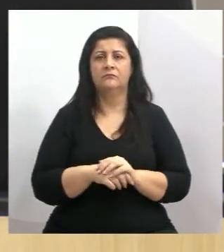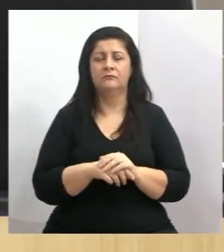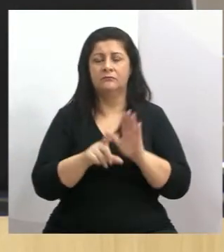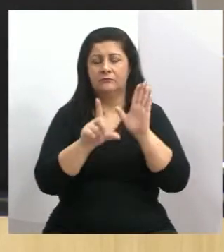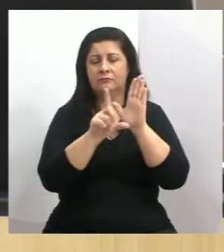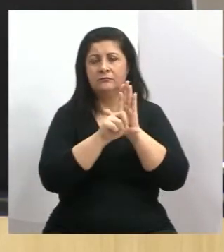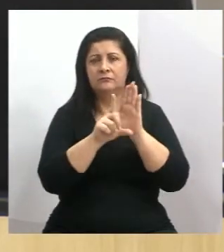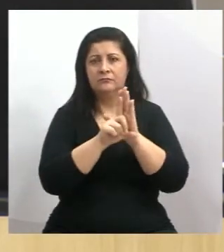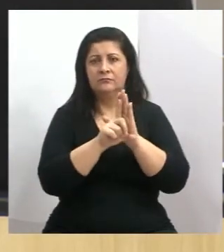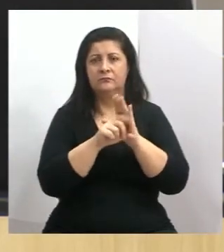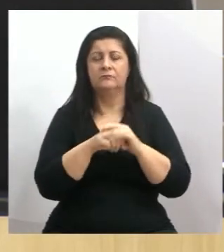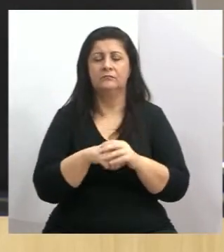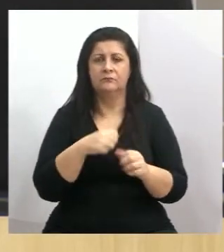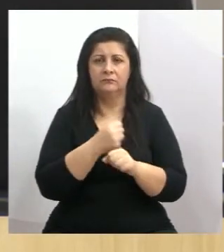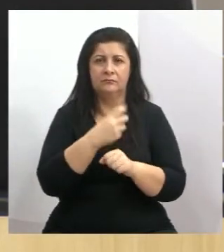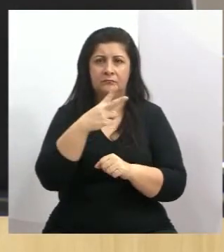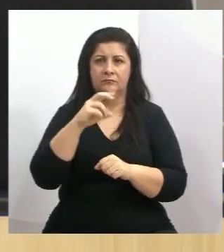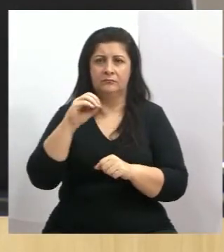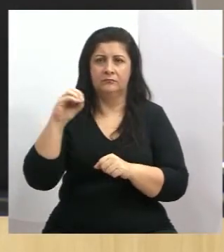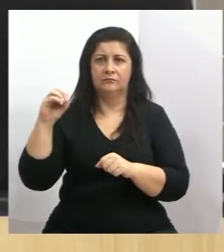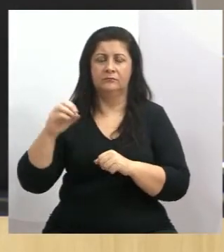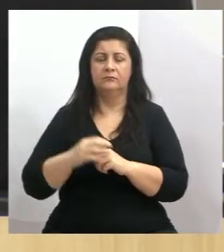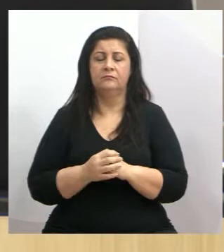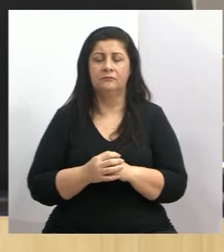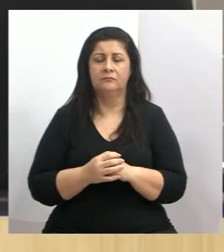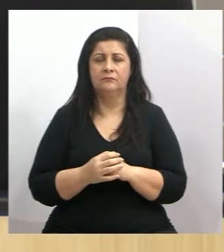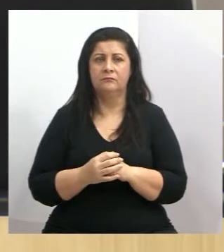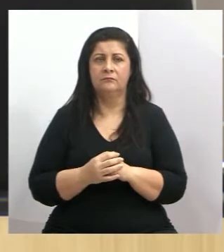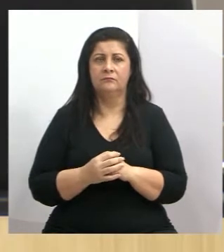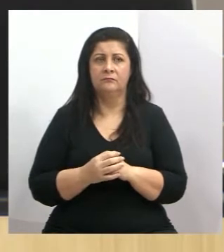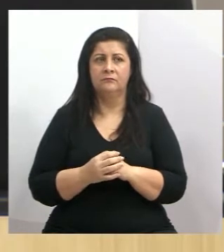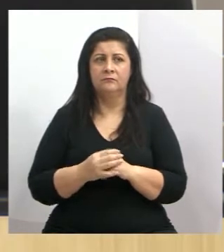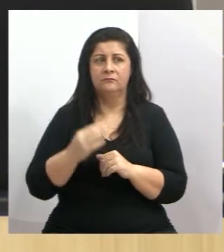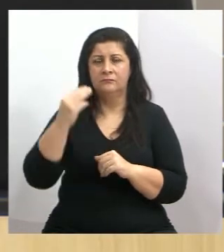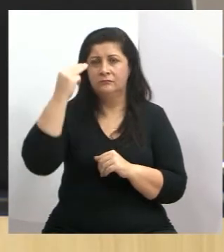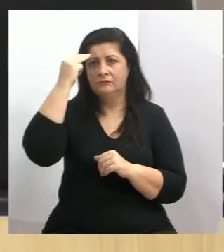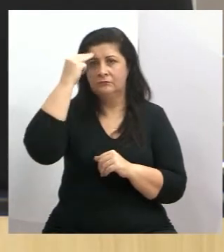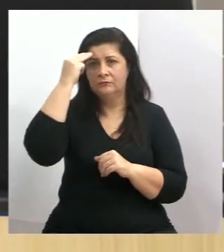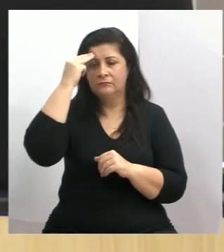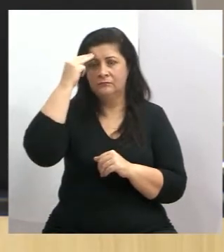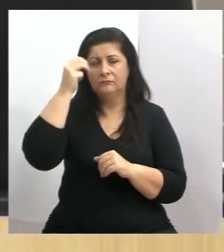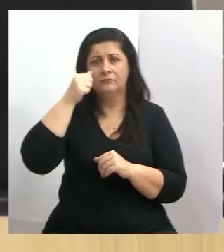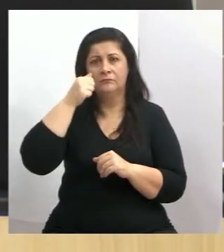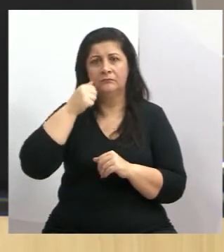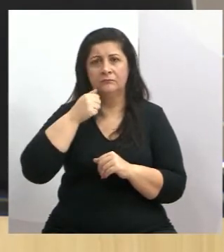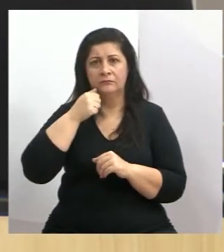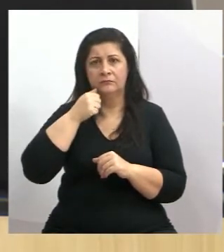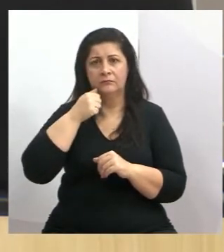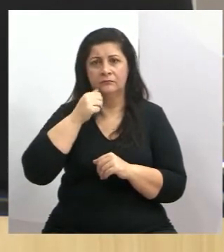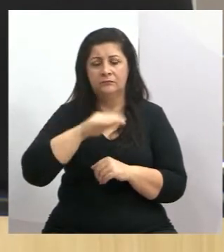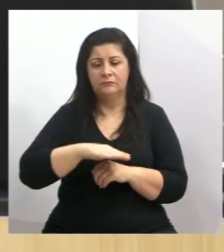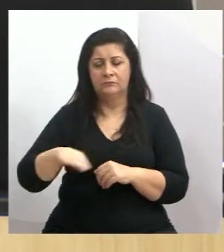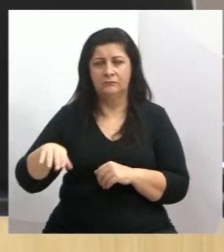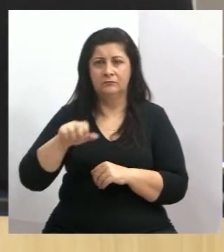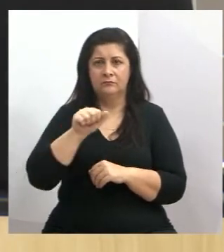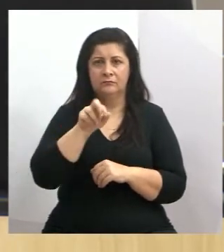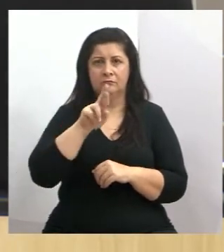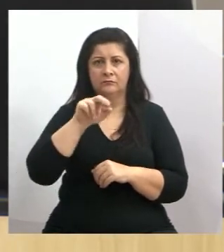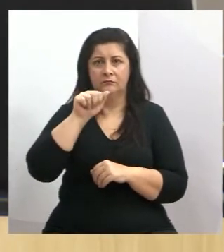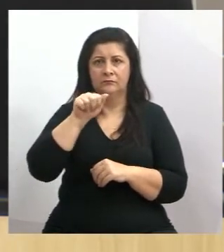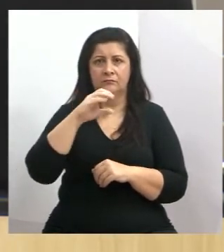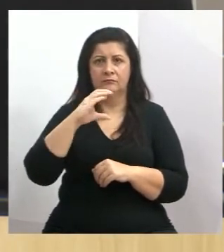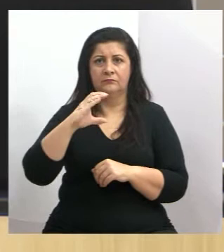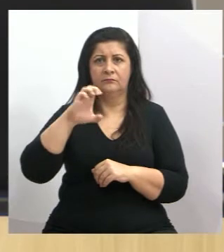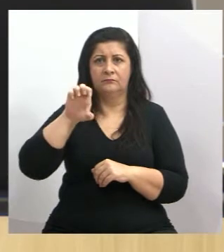9970/2000 de dois mil em memórias a menina Araceli crespo de oito anos de idade